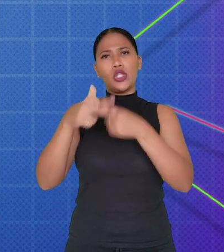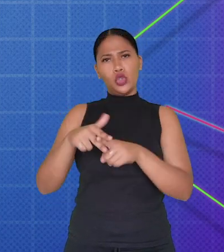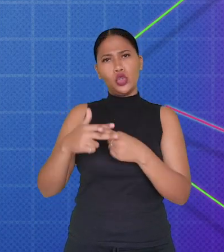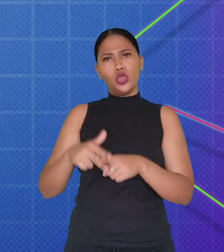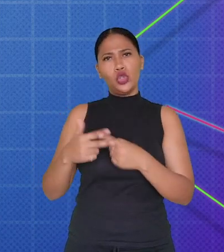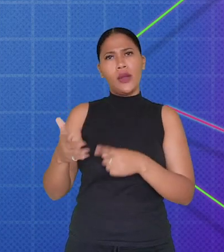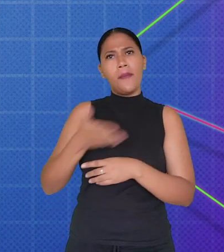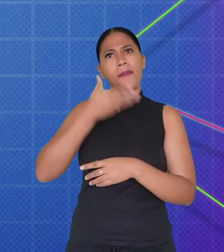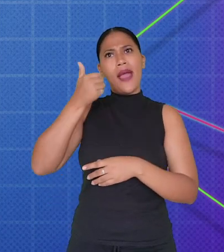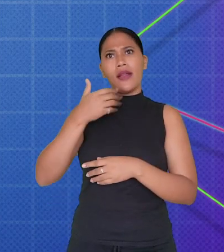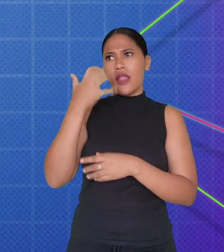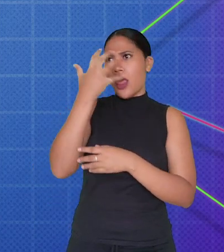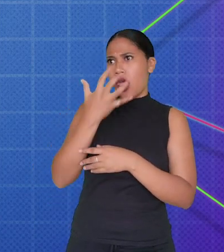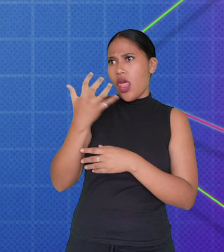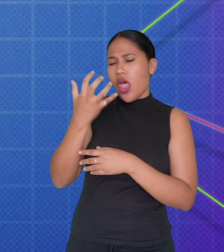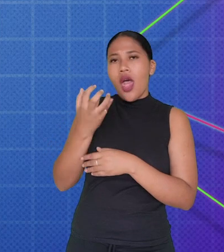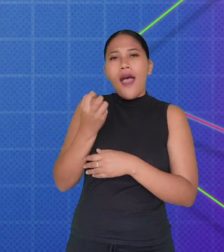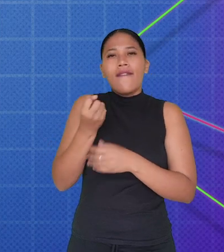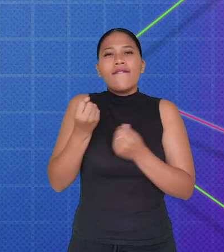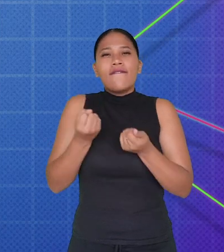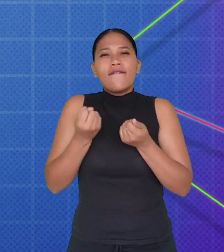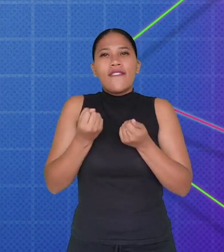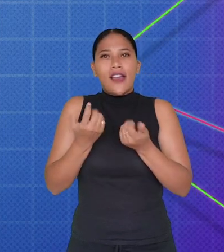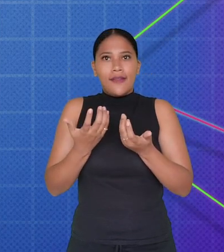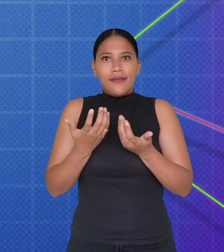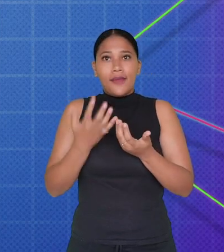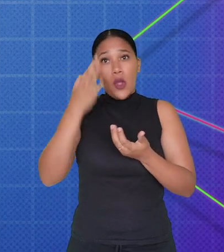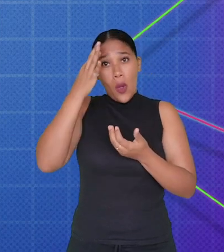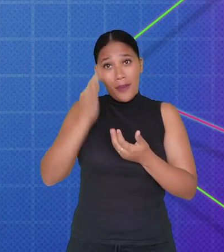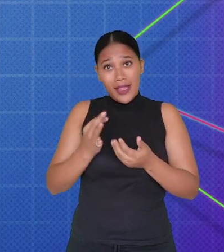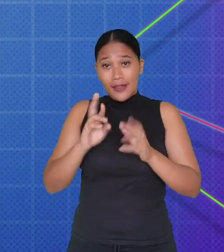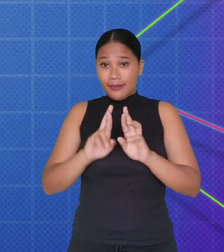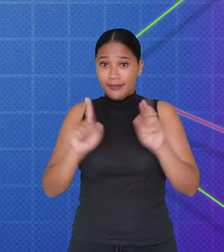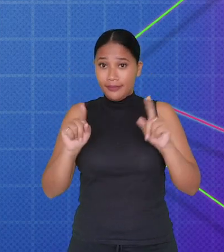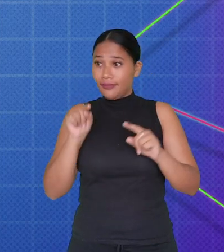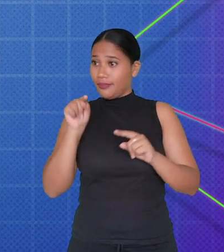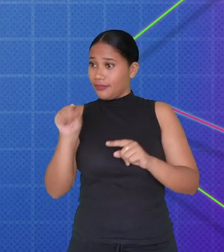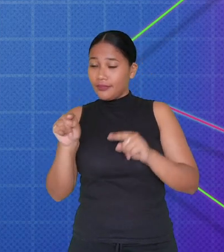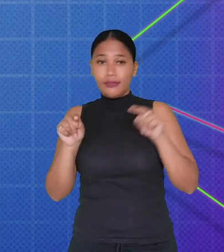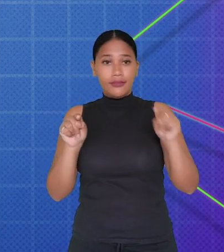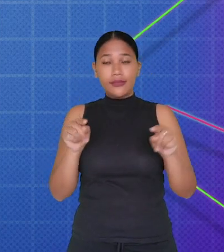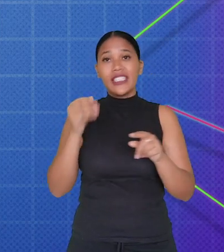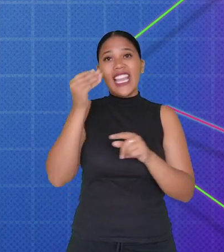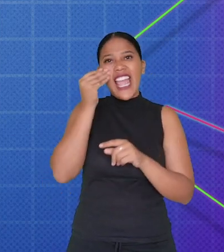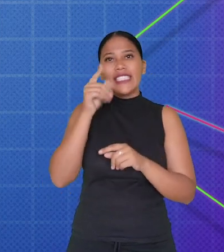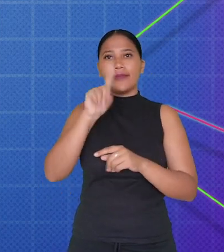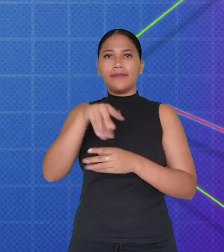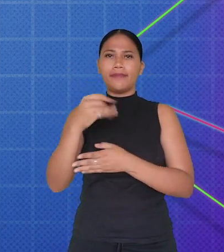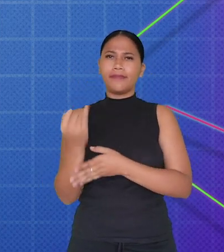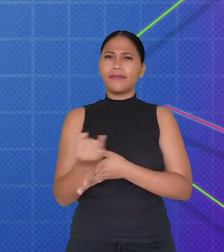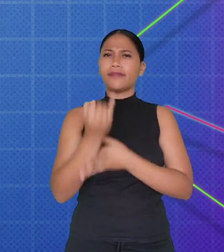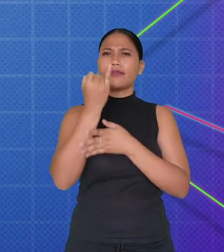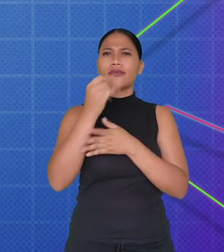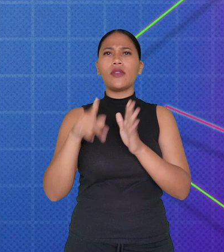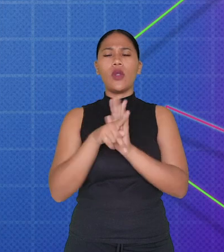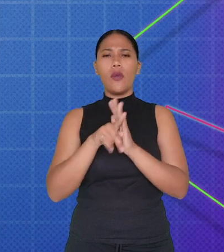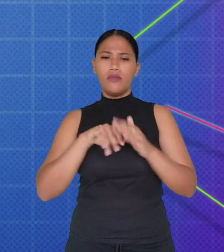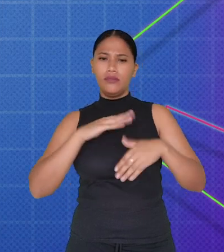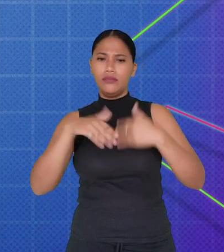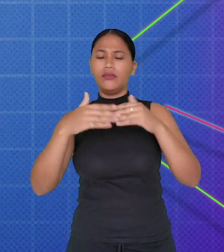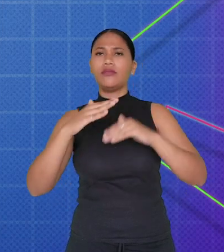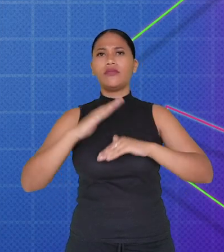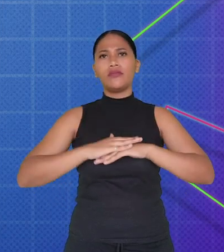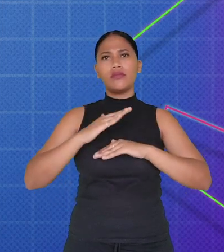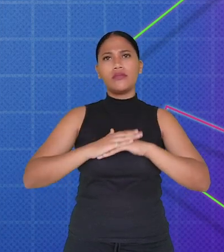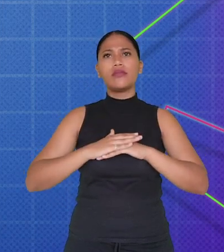E ajudem o jogo para torná-lo mais atrativo para os jogadores compreender as diferenças entre essas fases de teste é fundamental para